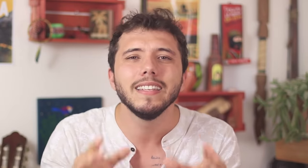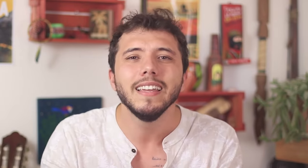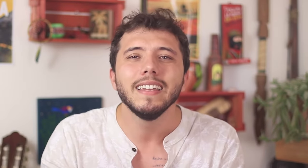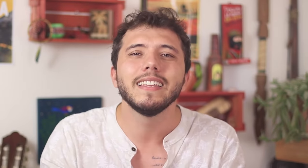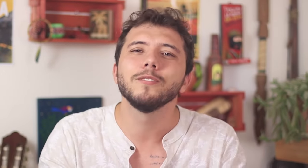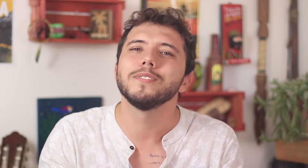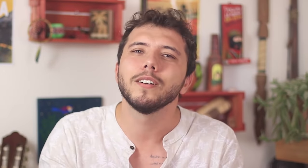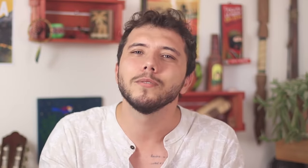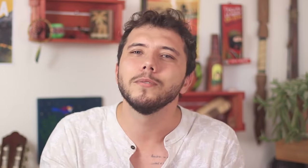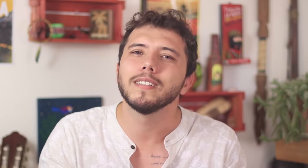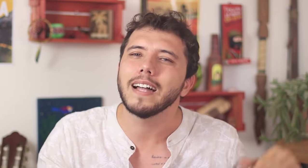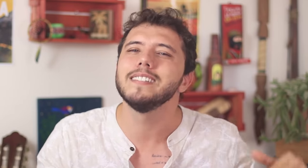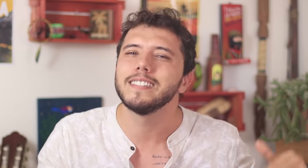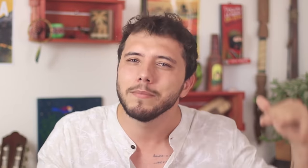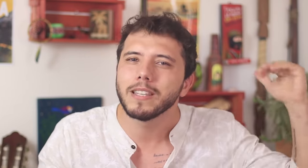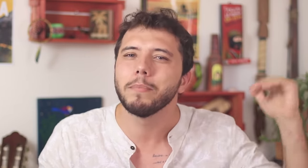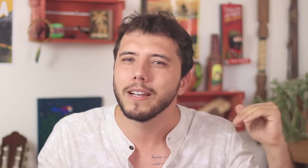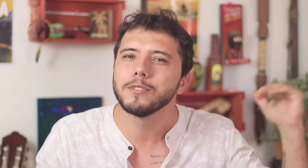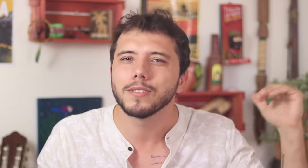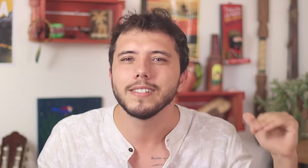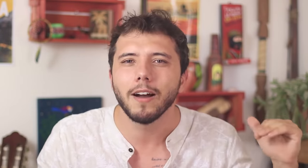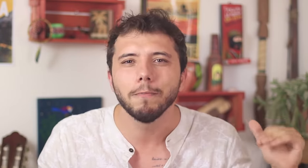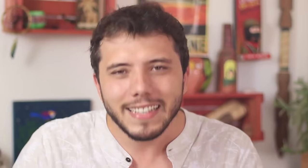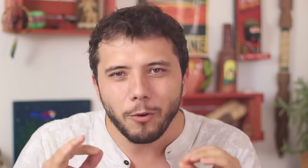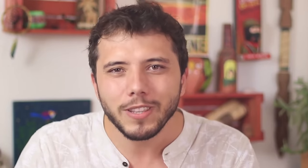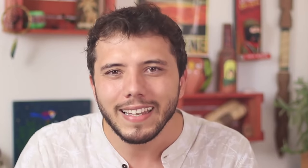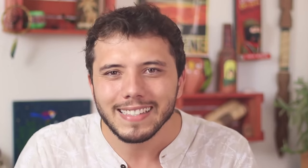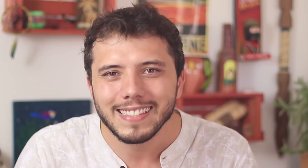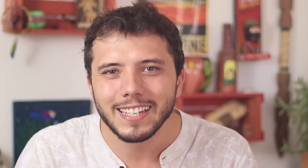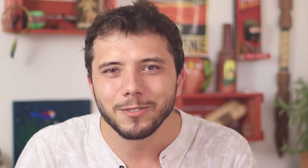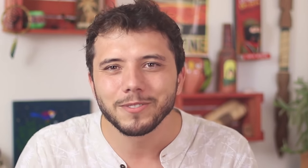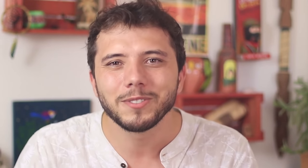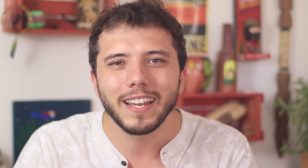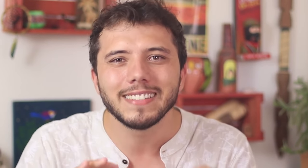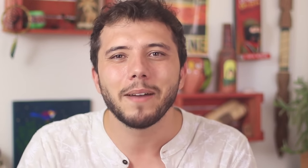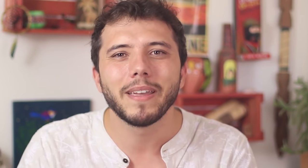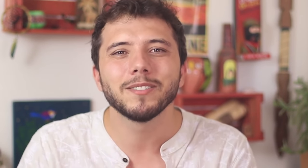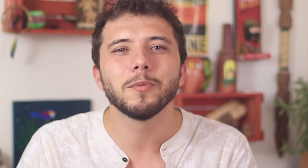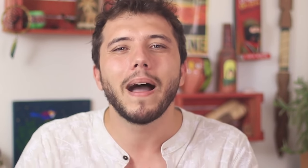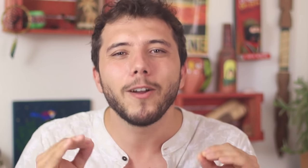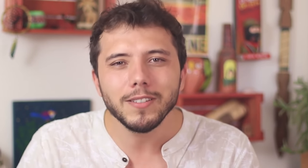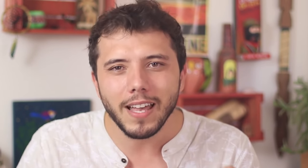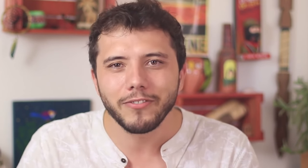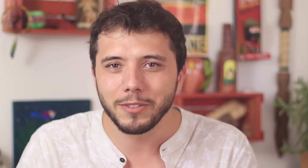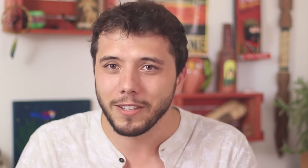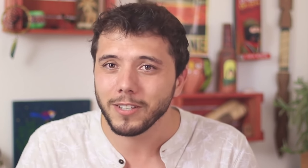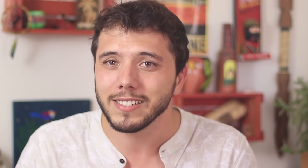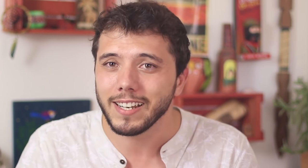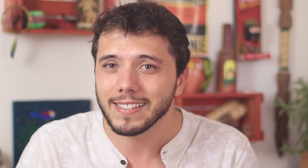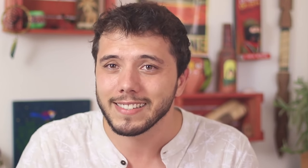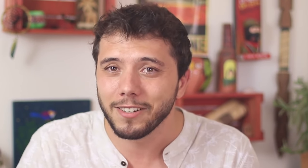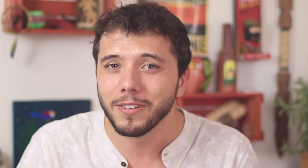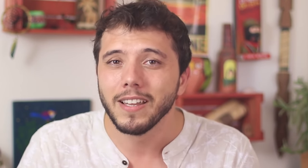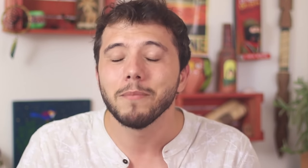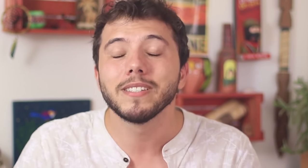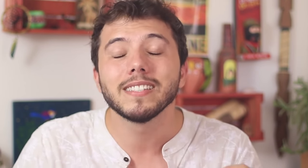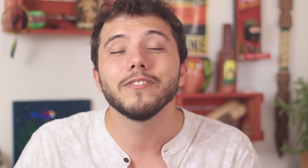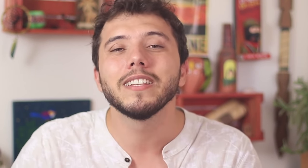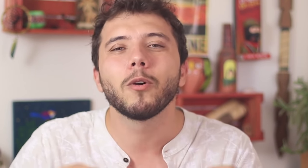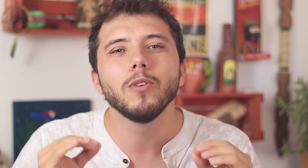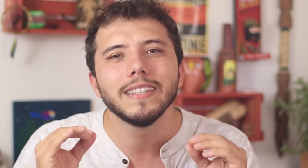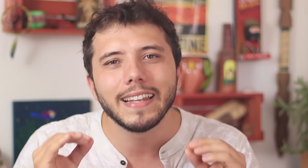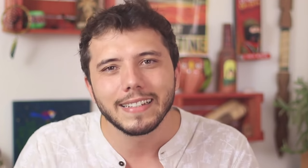que as pessoas estão ali e que não são do andar de cima da pirâmide social ea coordenação no o maior desafio da nossa geração